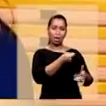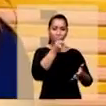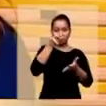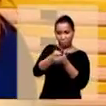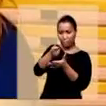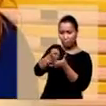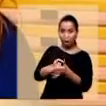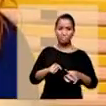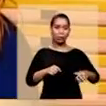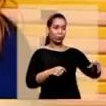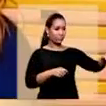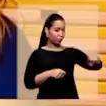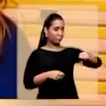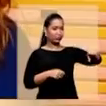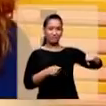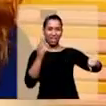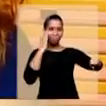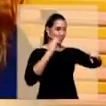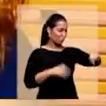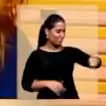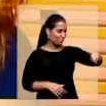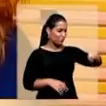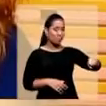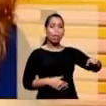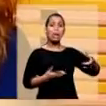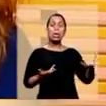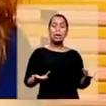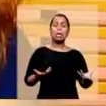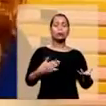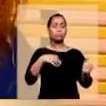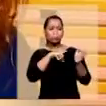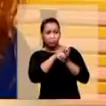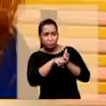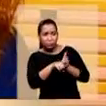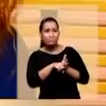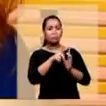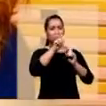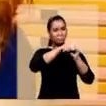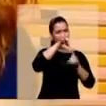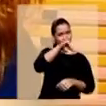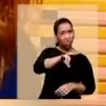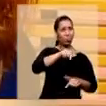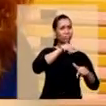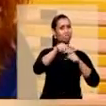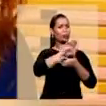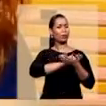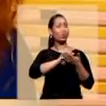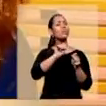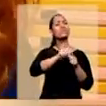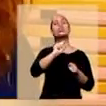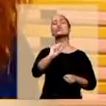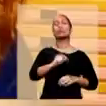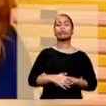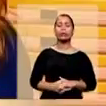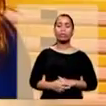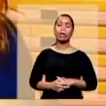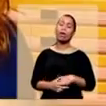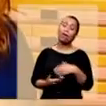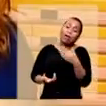exemplo. E na hora que você vai investigando, tá, mas faz 9 meses que você não está empregada. O que você tem